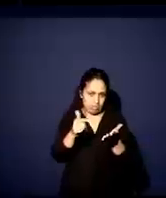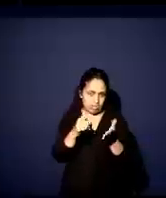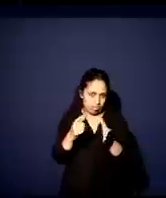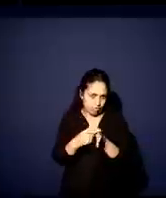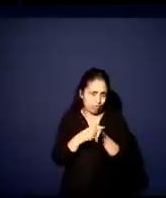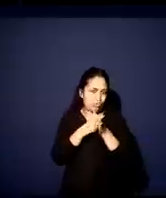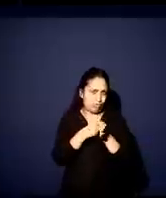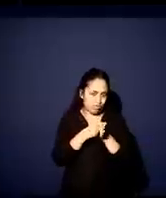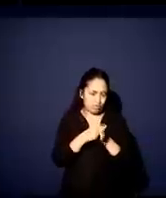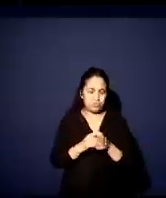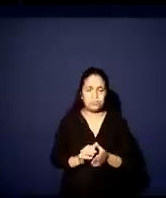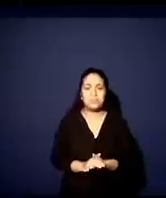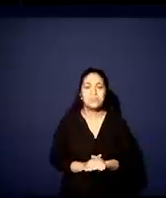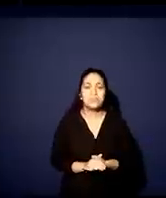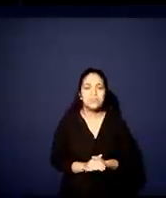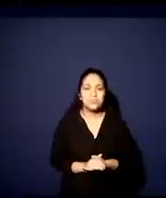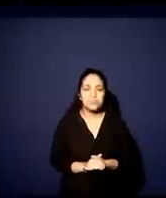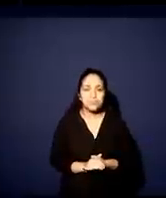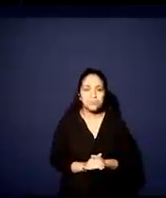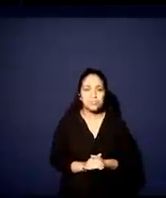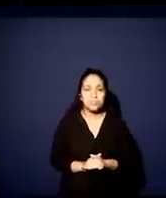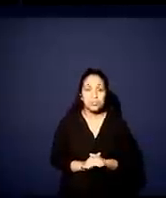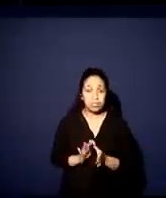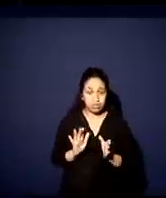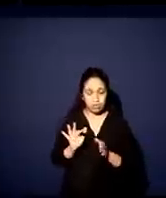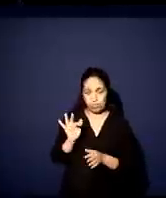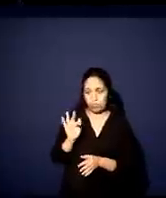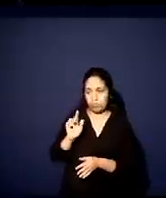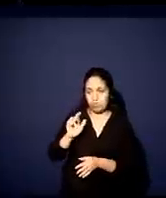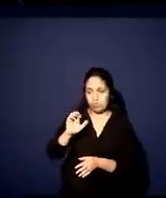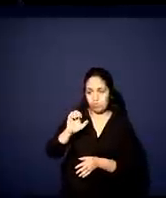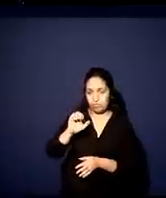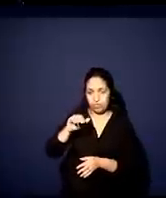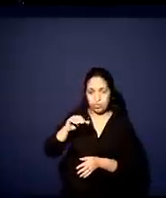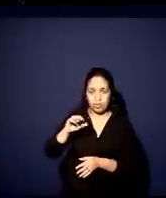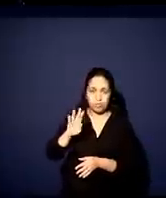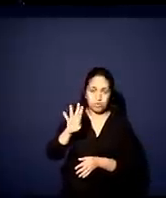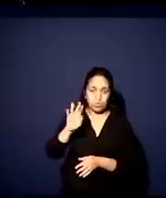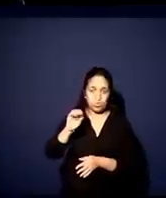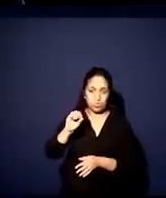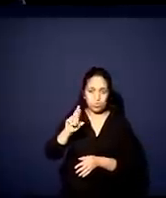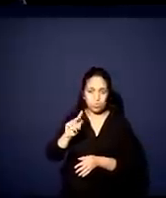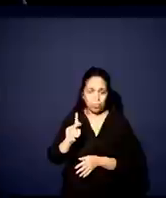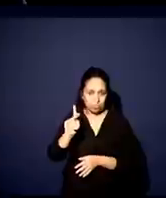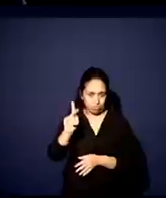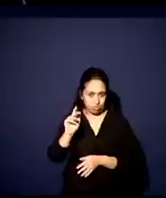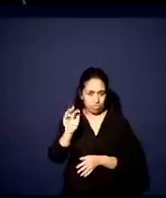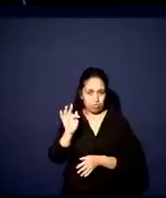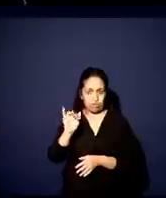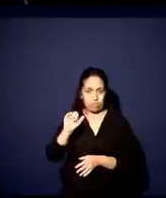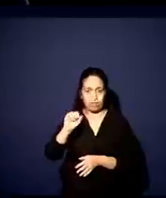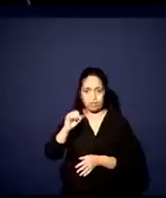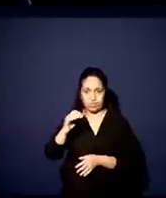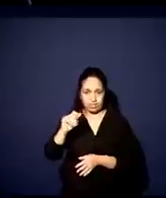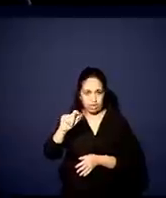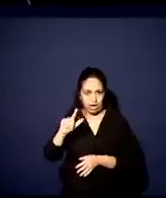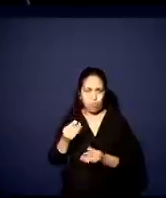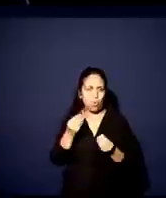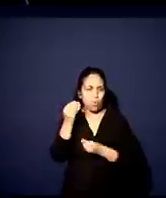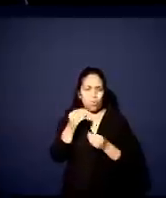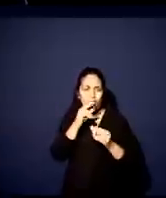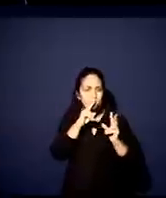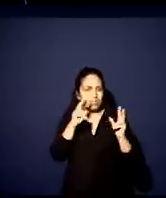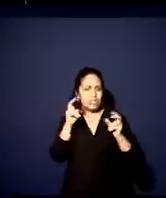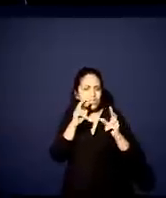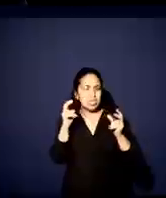contexto de um framework fiscal construtivo, como é que você vê esse tema? De novo, de uma maneira